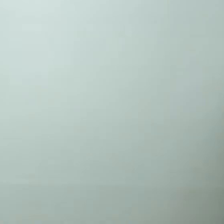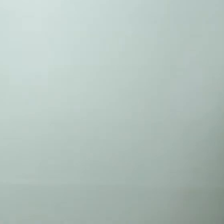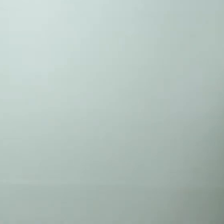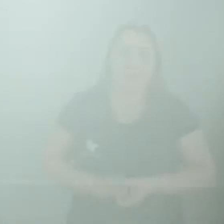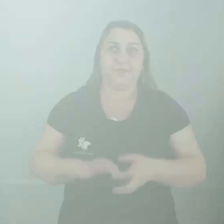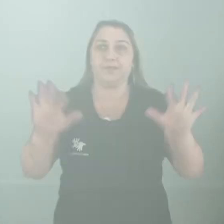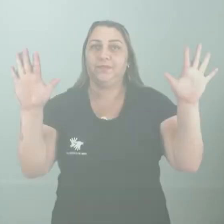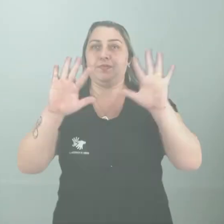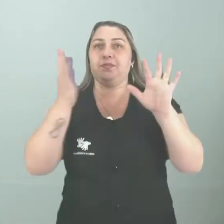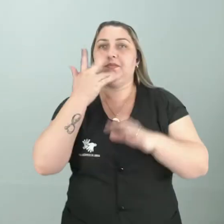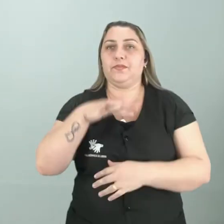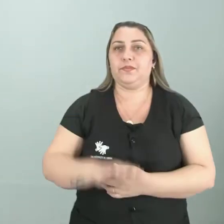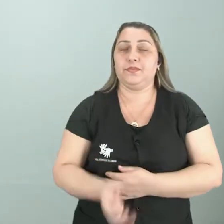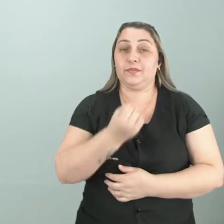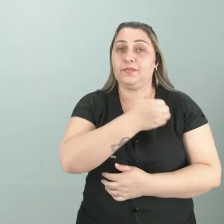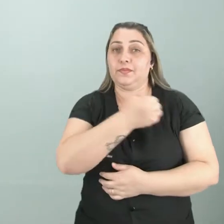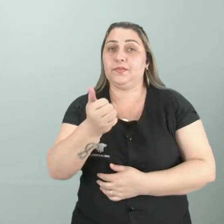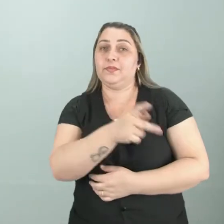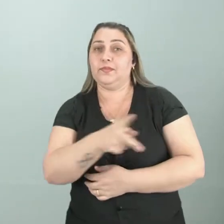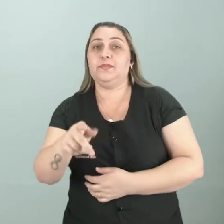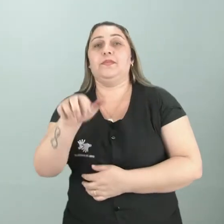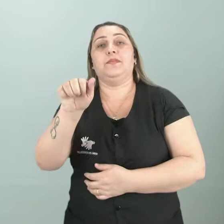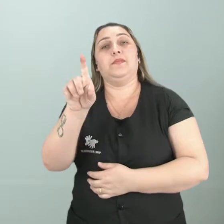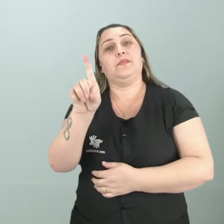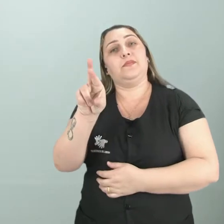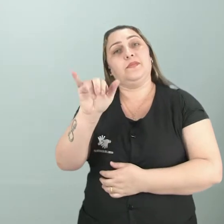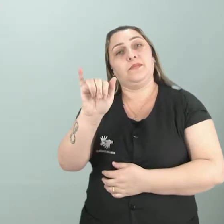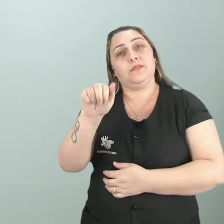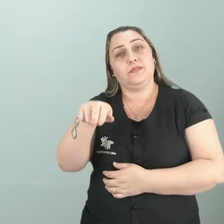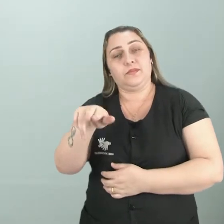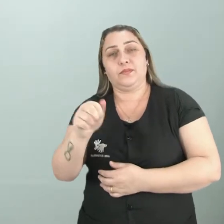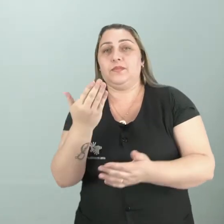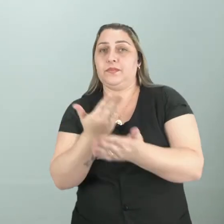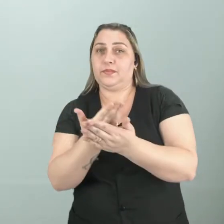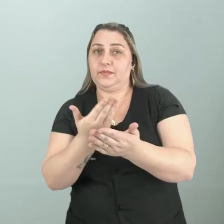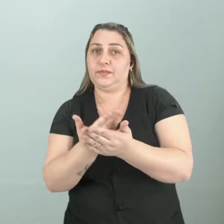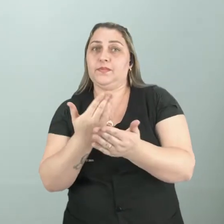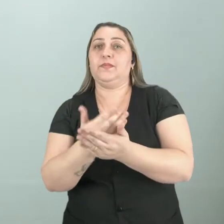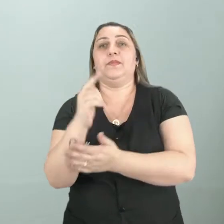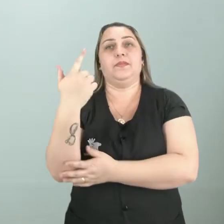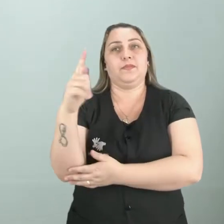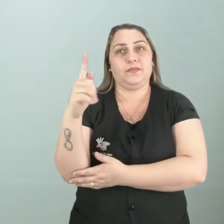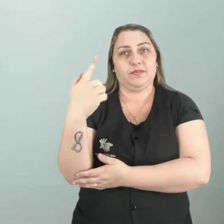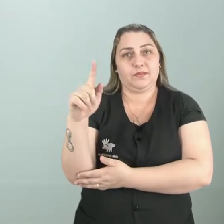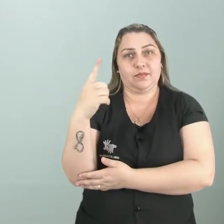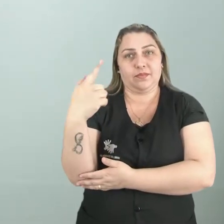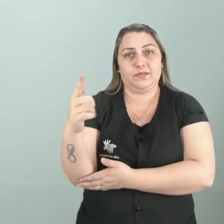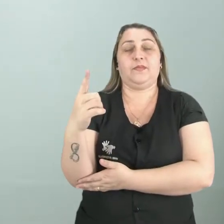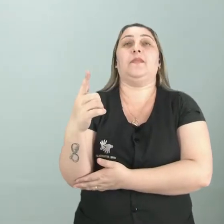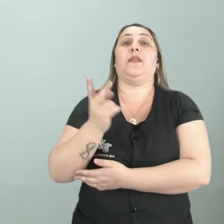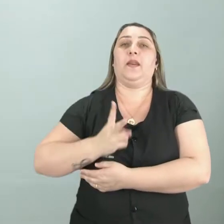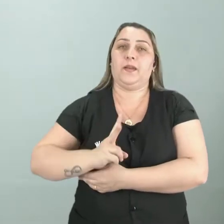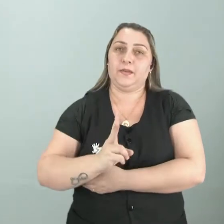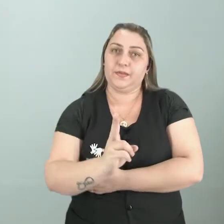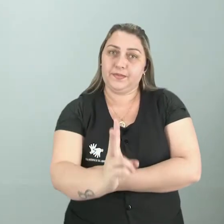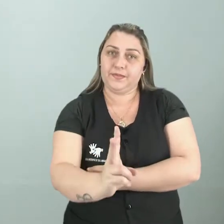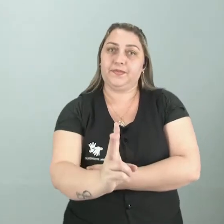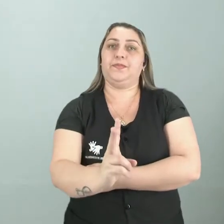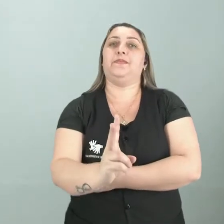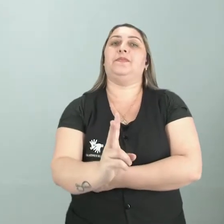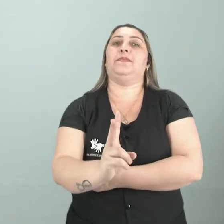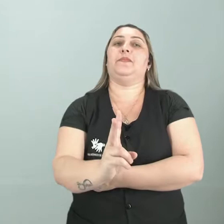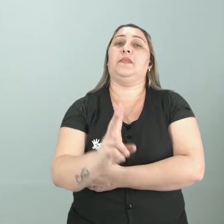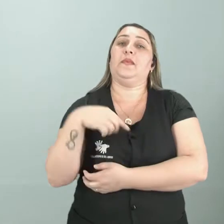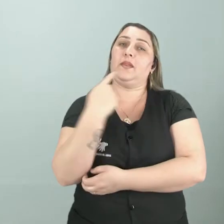Olá, crianças, tudo bem? Sou a professora Adriana. Nossa aula é em Geografia. Vamos dar